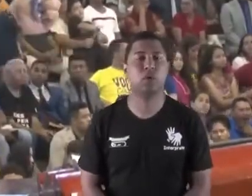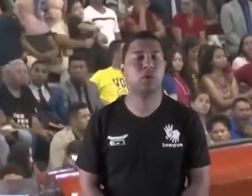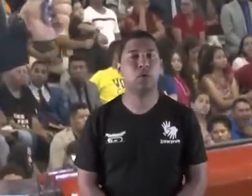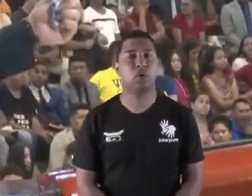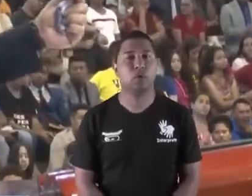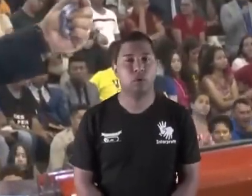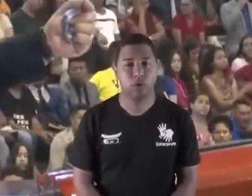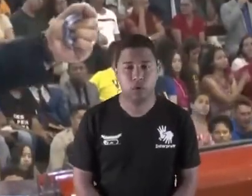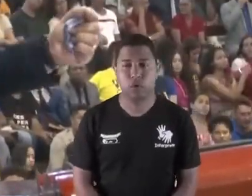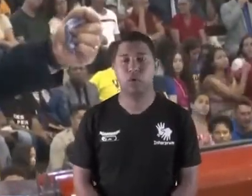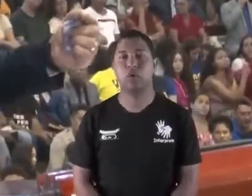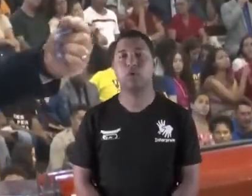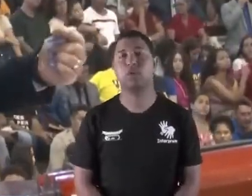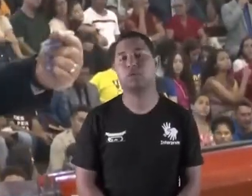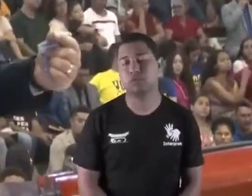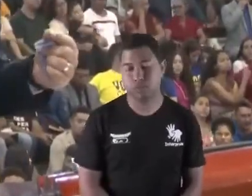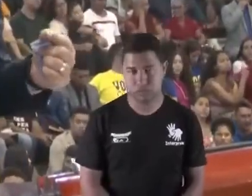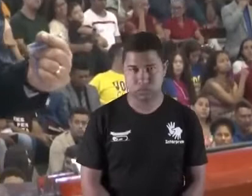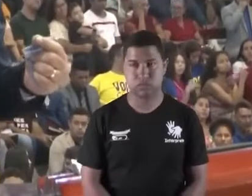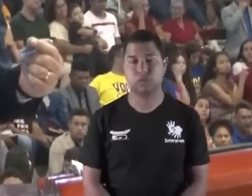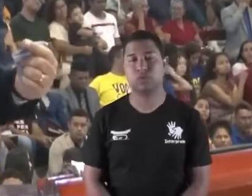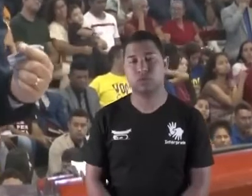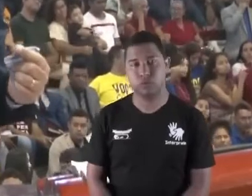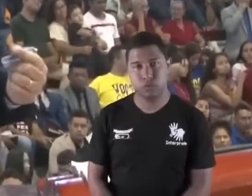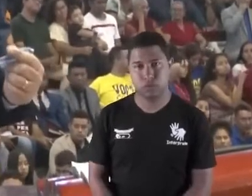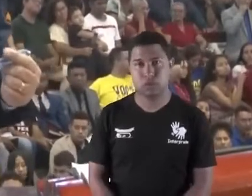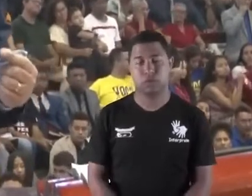Exemplos de Deus,